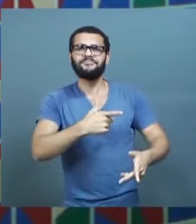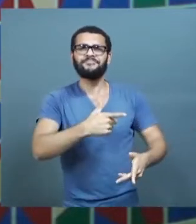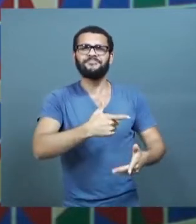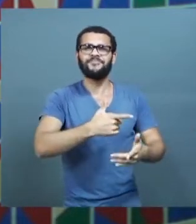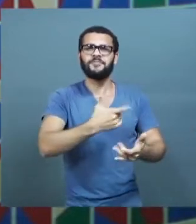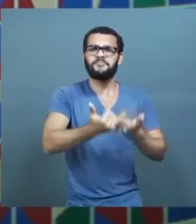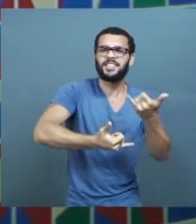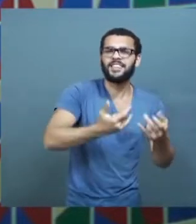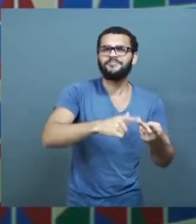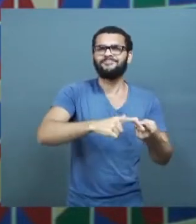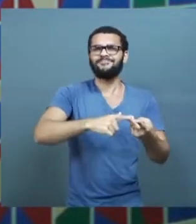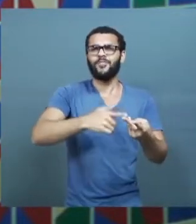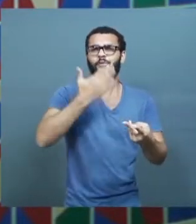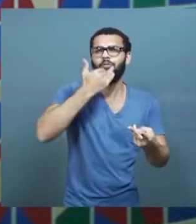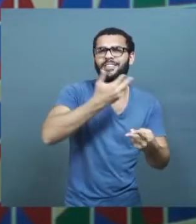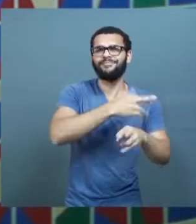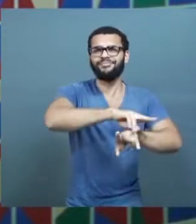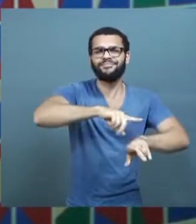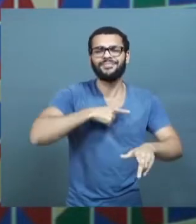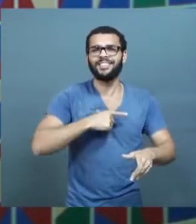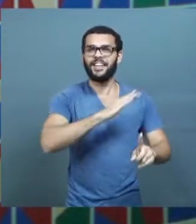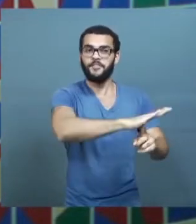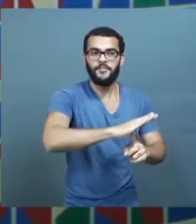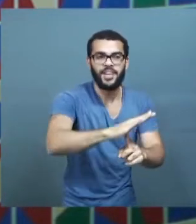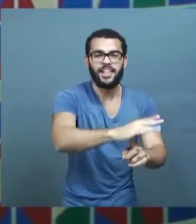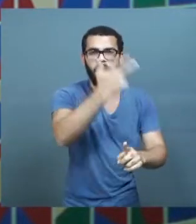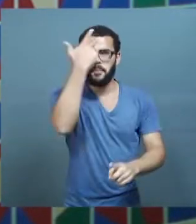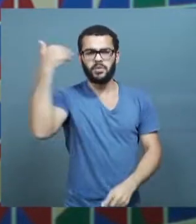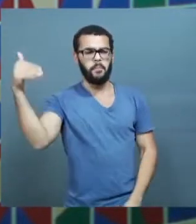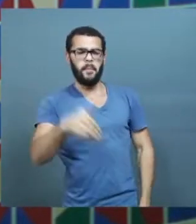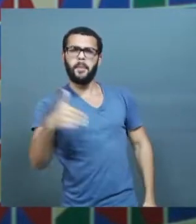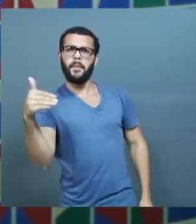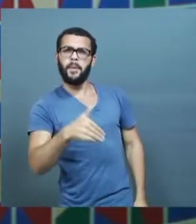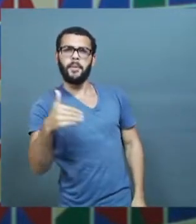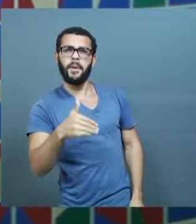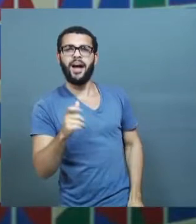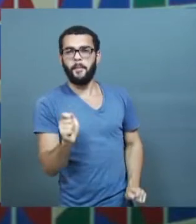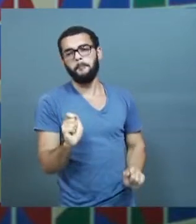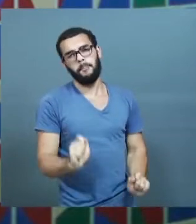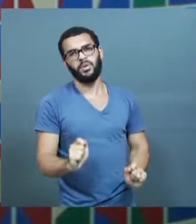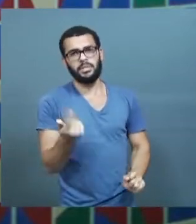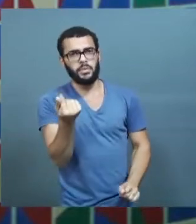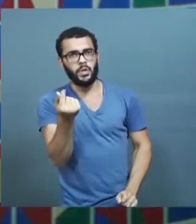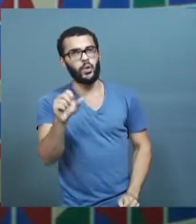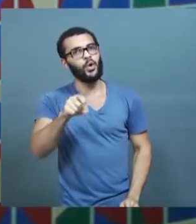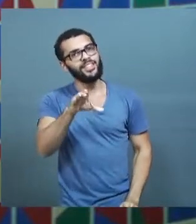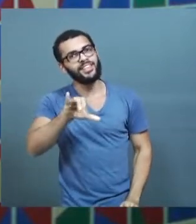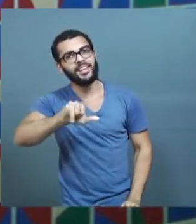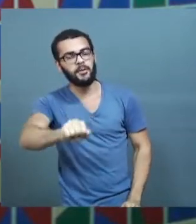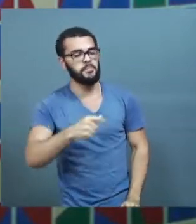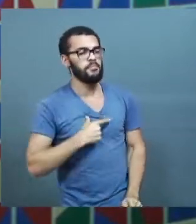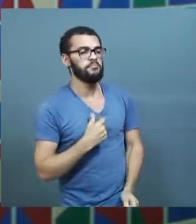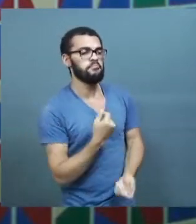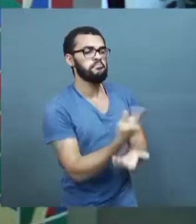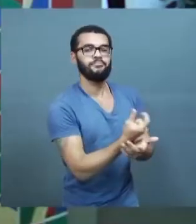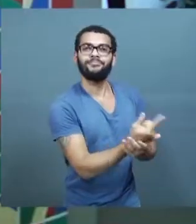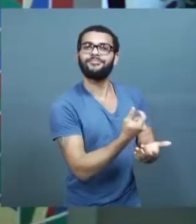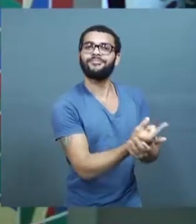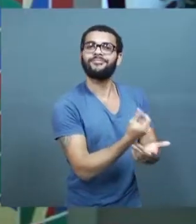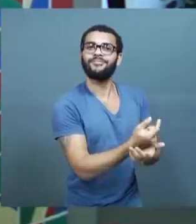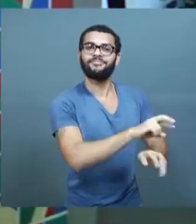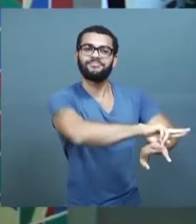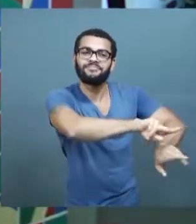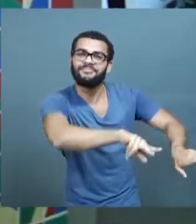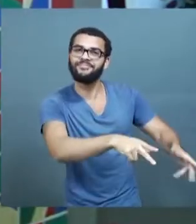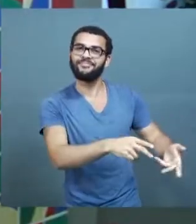doações é inserido na feira e elas podem utilizar da moeda para trocar os produtos, né, por produtos da feira. O